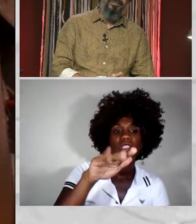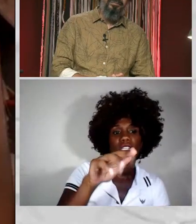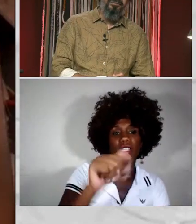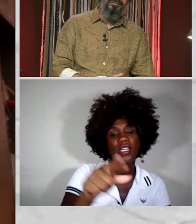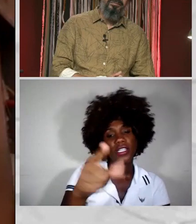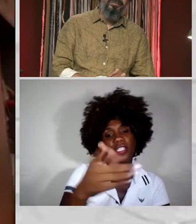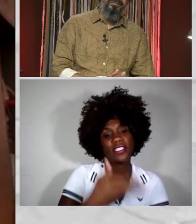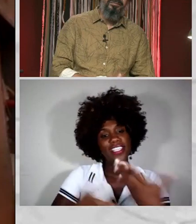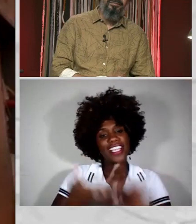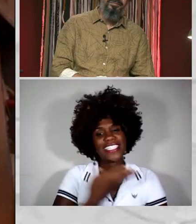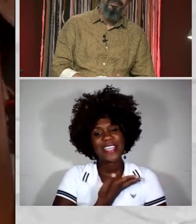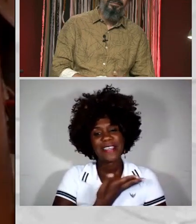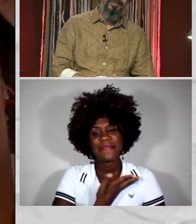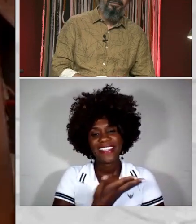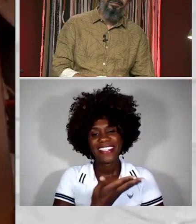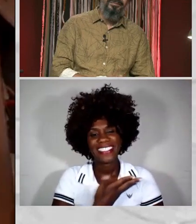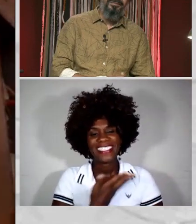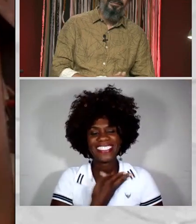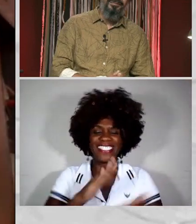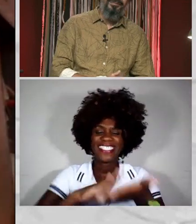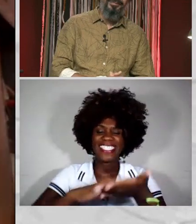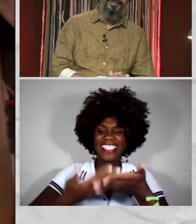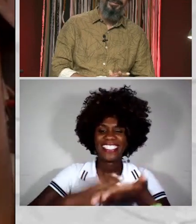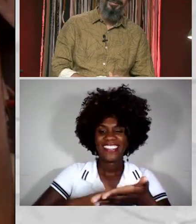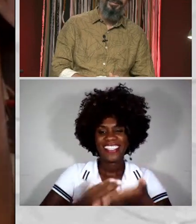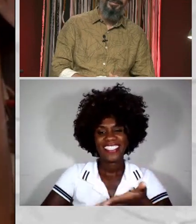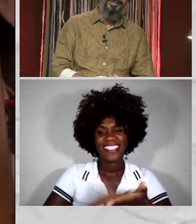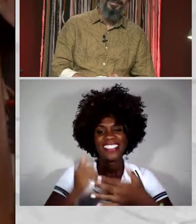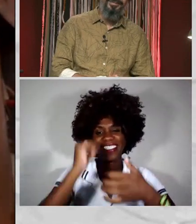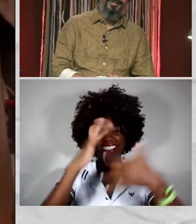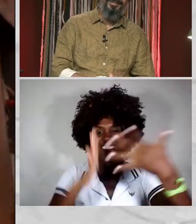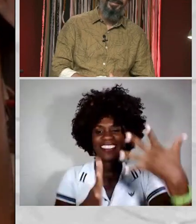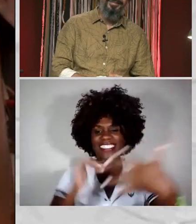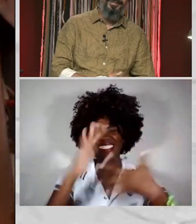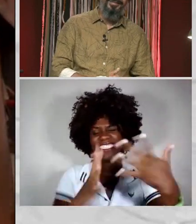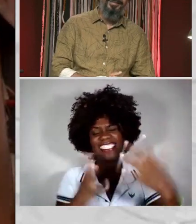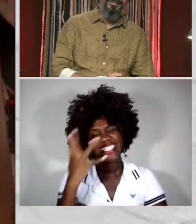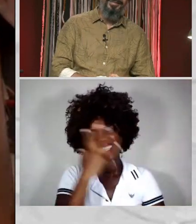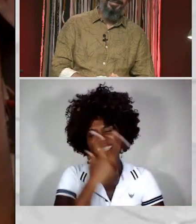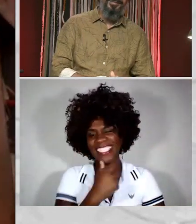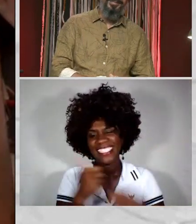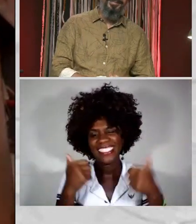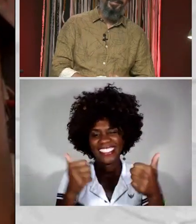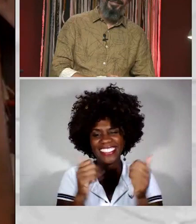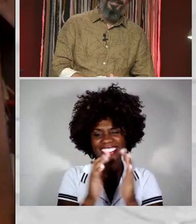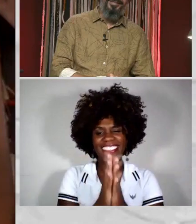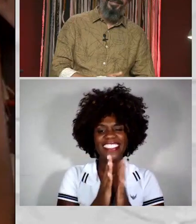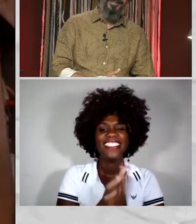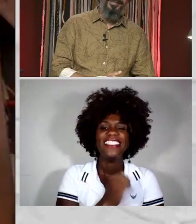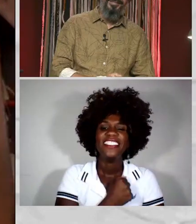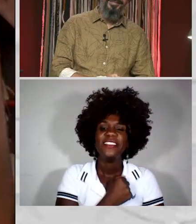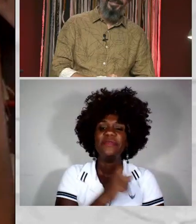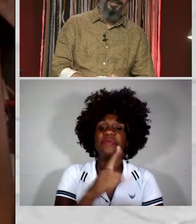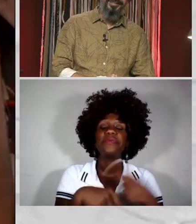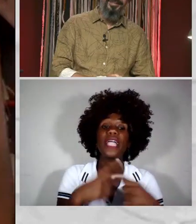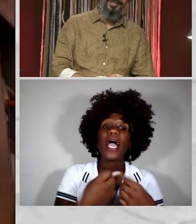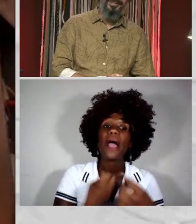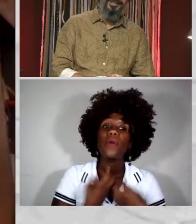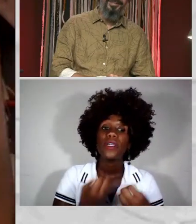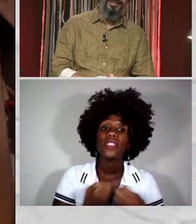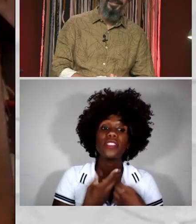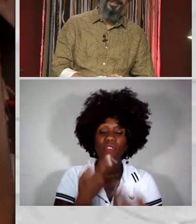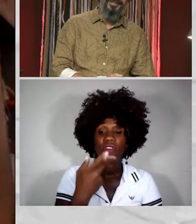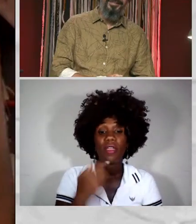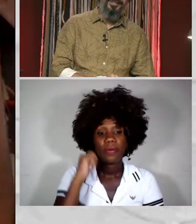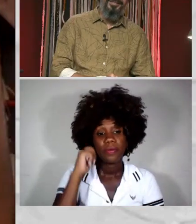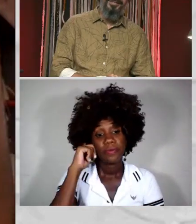das amigas aí que estão nos traduzindo aí na linguagem de sinais. Coisa mais linda. Parceiro, a poesia que você me pede...